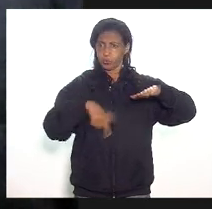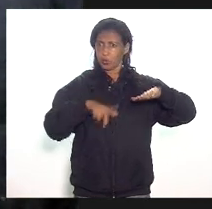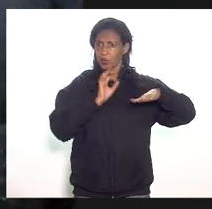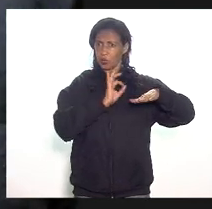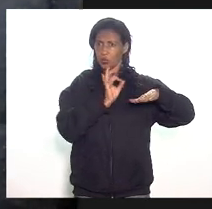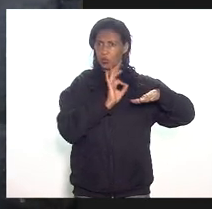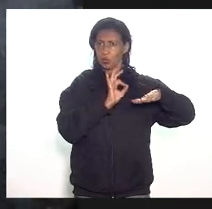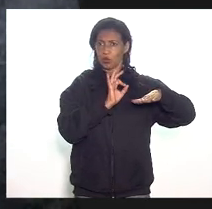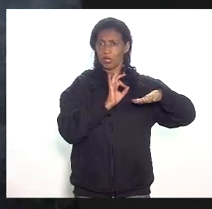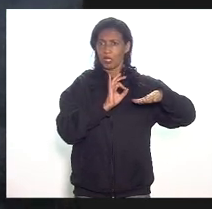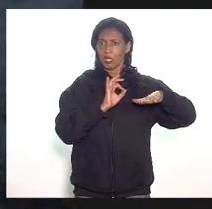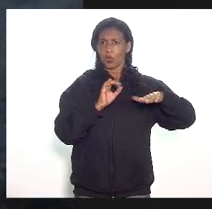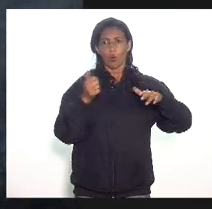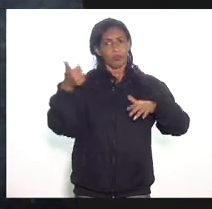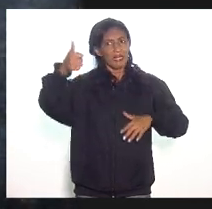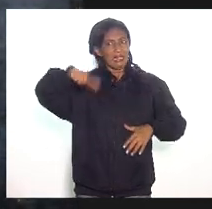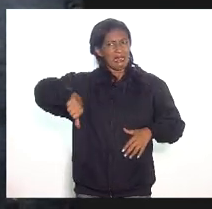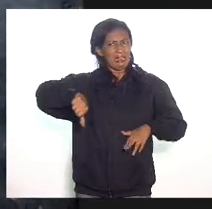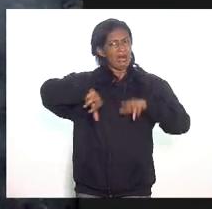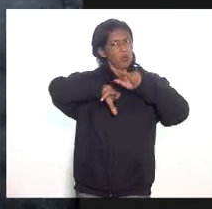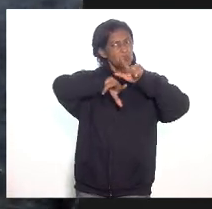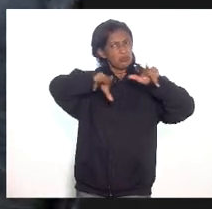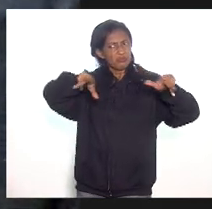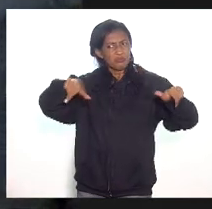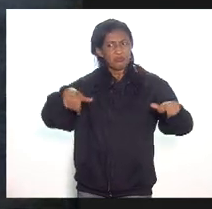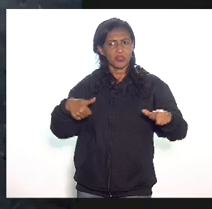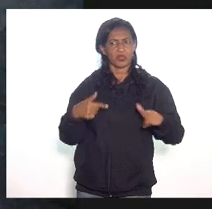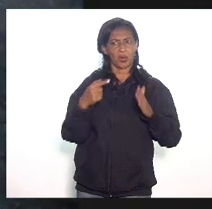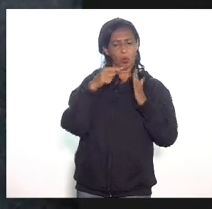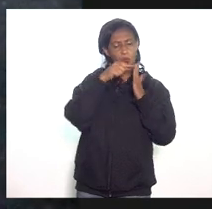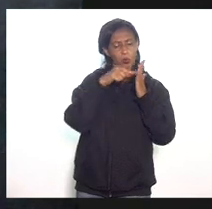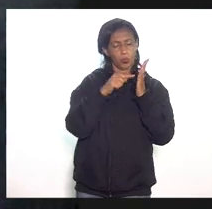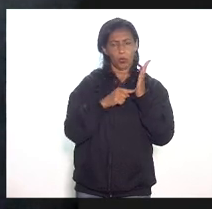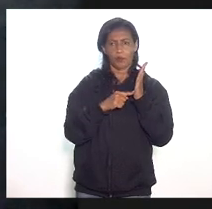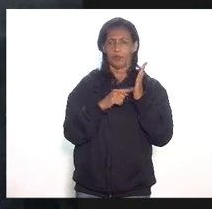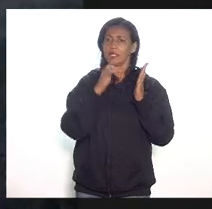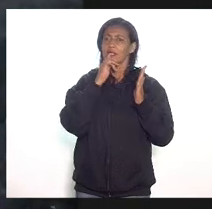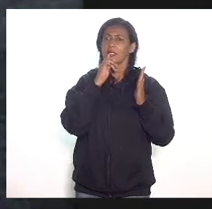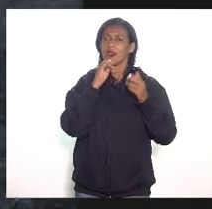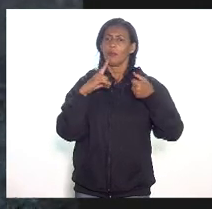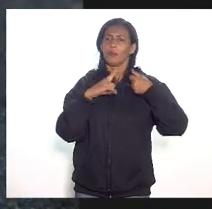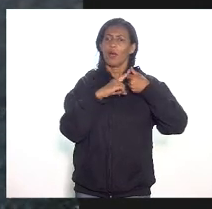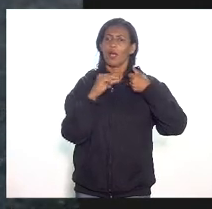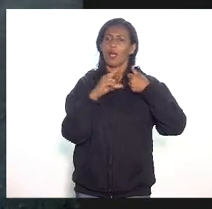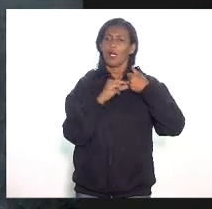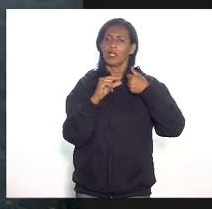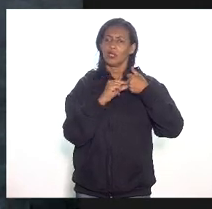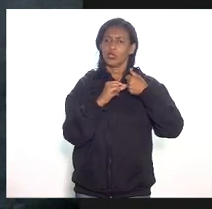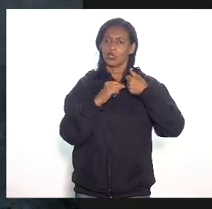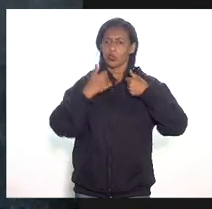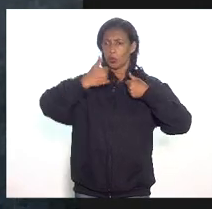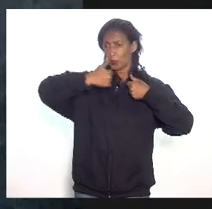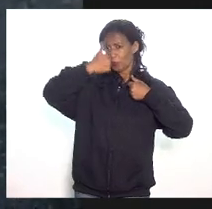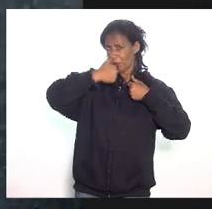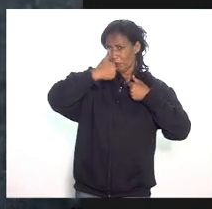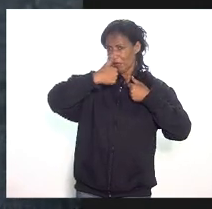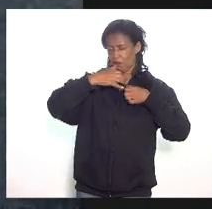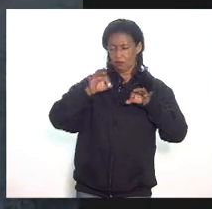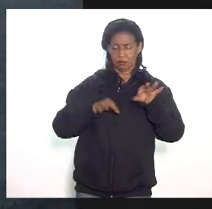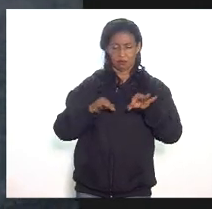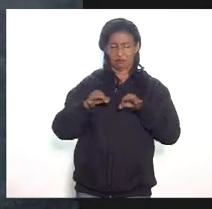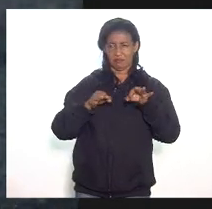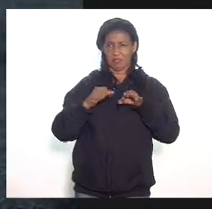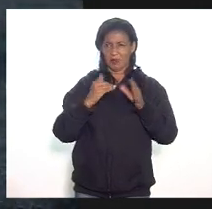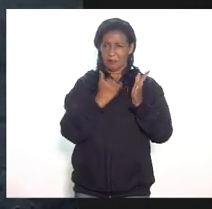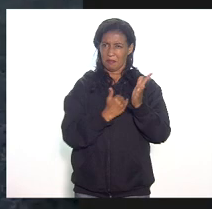em diversos pontos. Por exemplo, o artigo 1º desse projeto calterá o